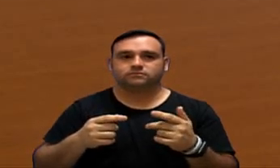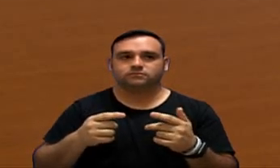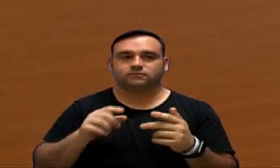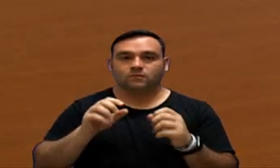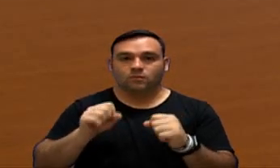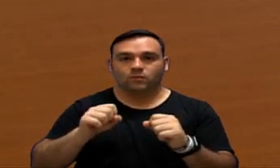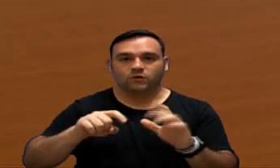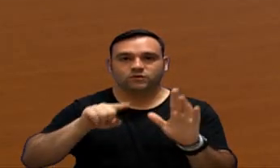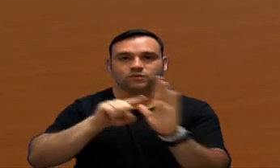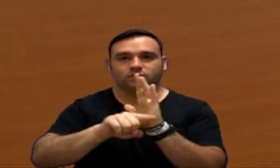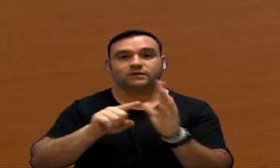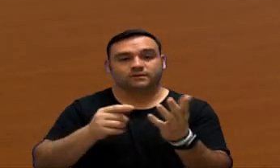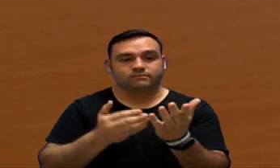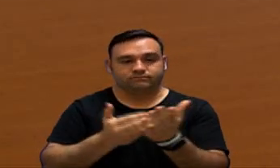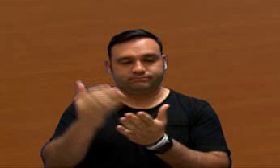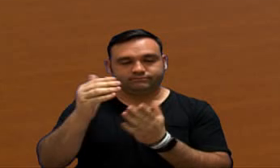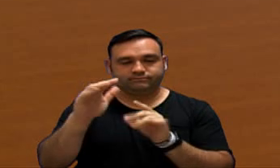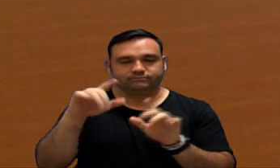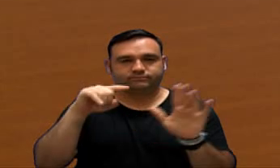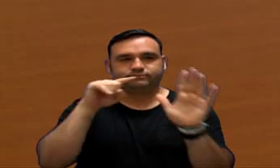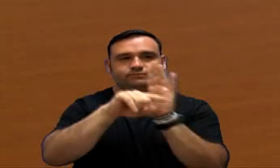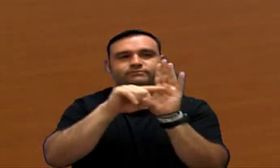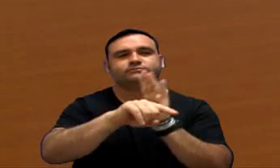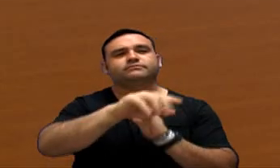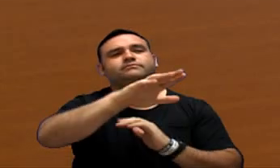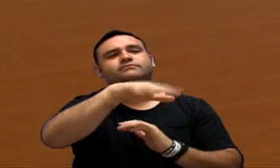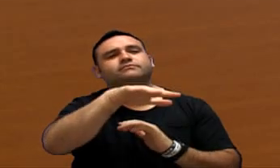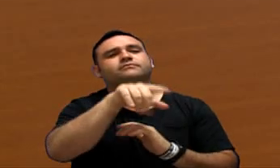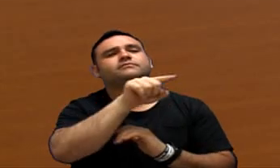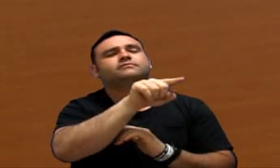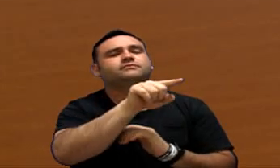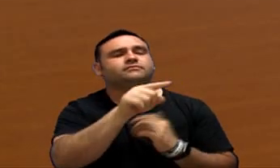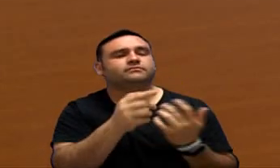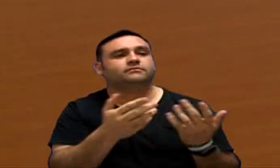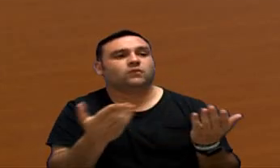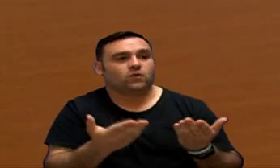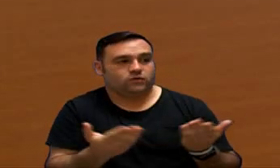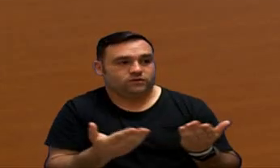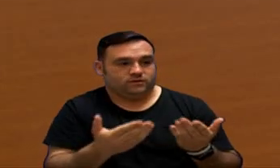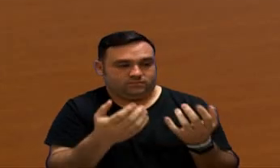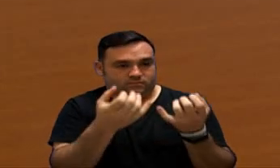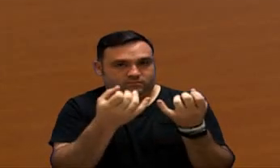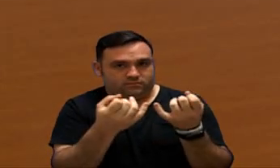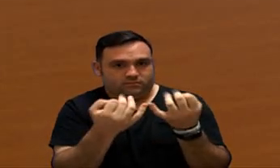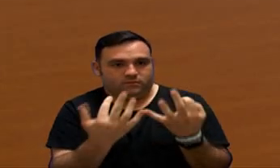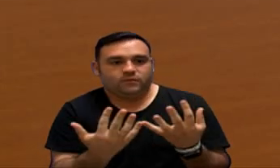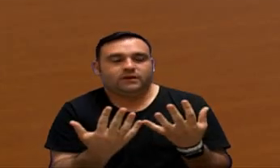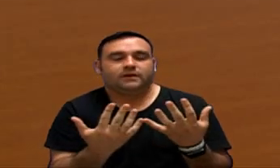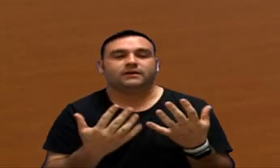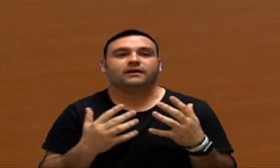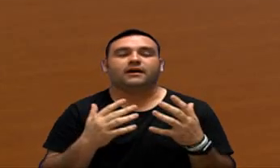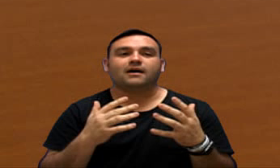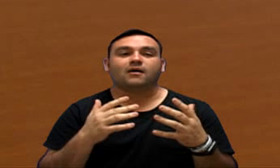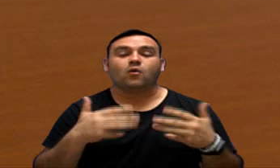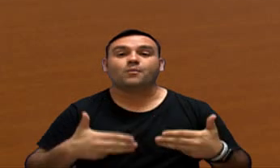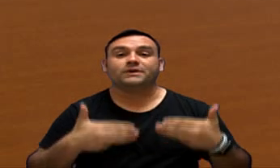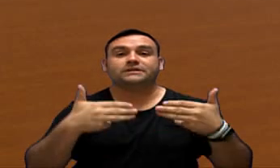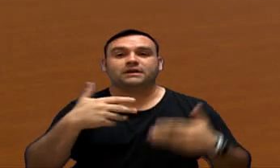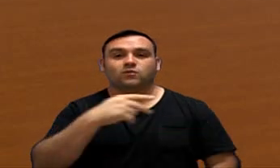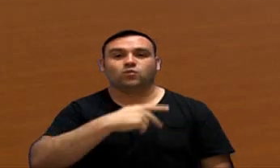senhora já faz os questionamentos. Então, vamos começar. Já... Secretário, como é que o senhor está... O senhor explica as ações do Ministério